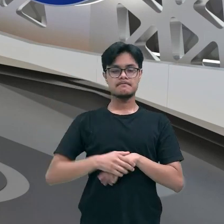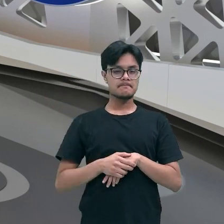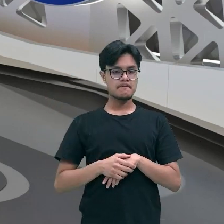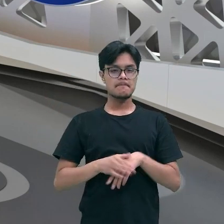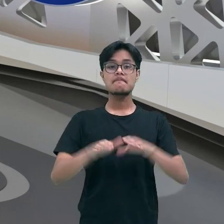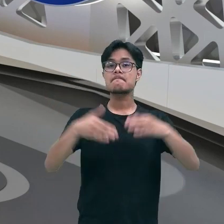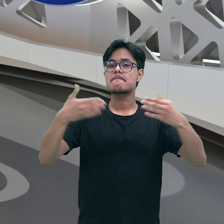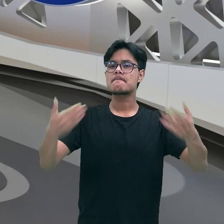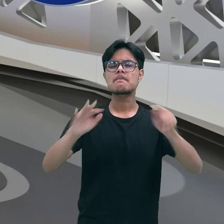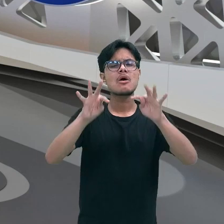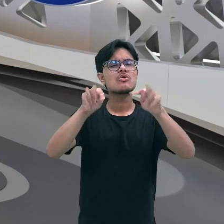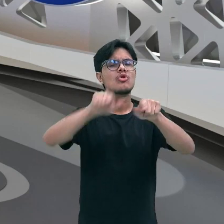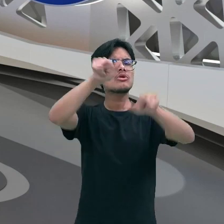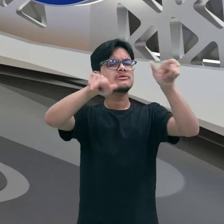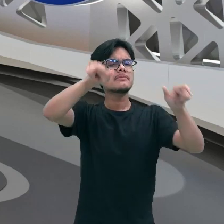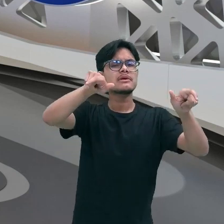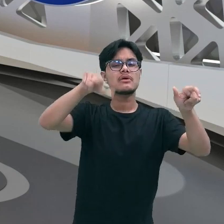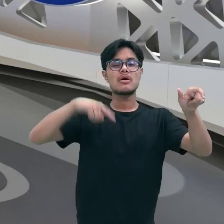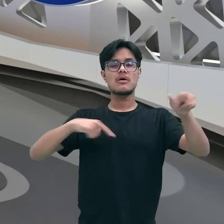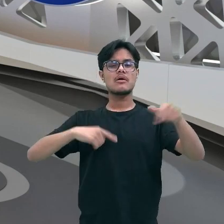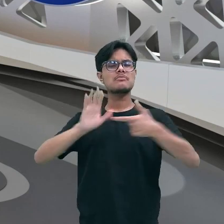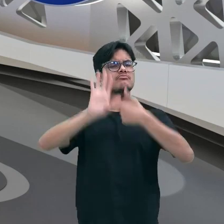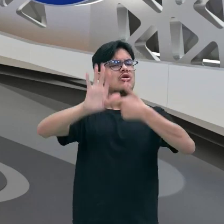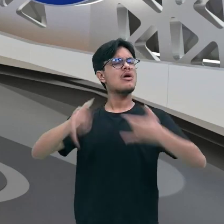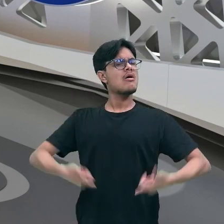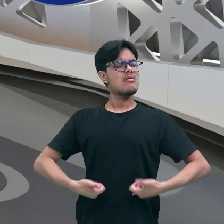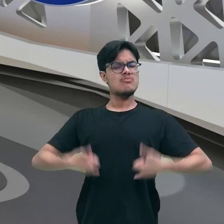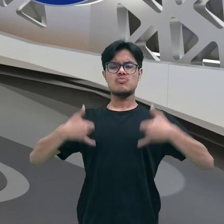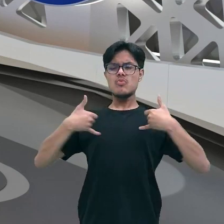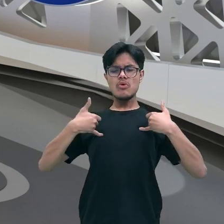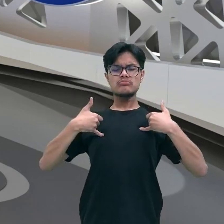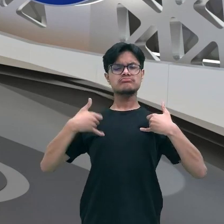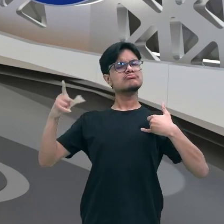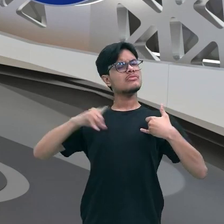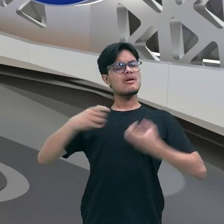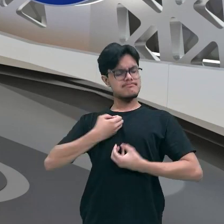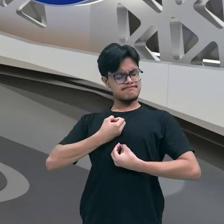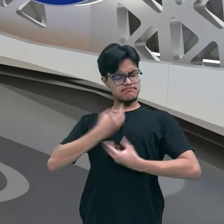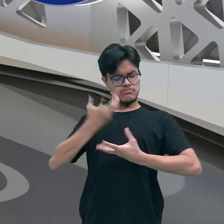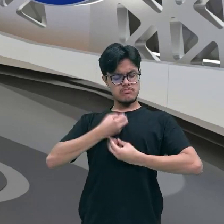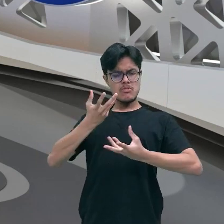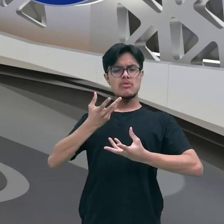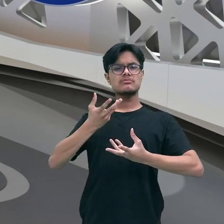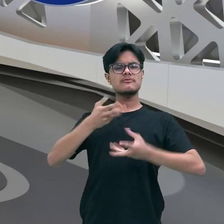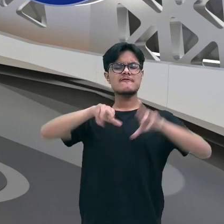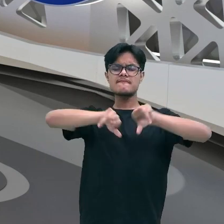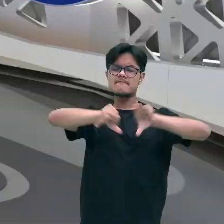em todas elas é mostrar o orgulho em expressar essas